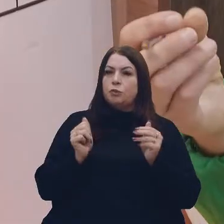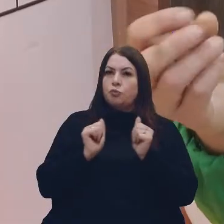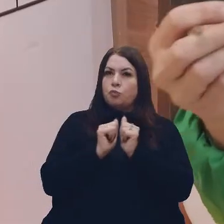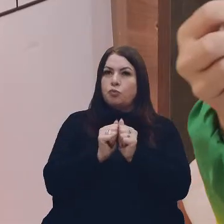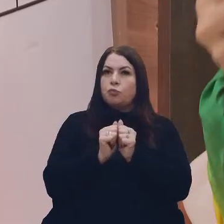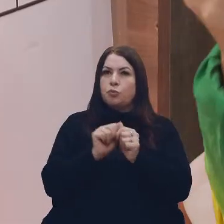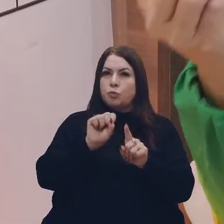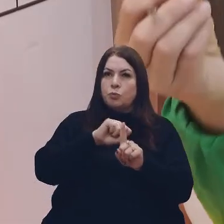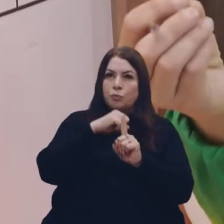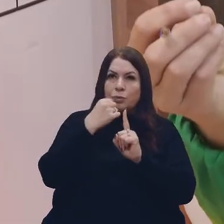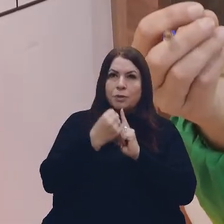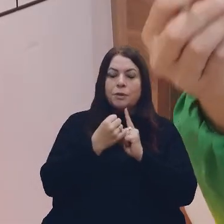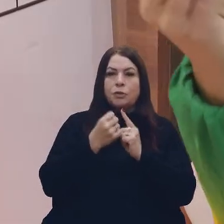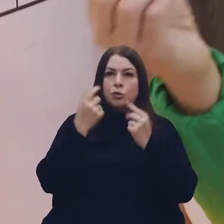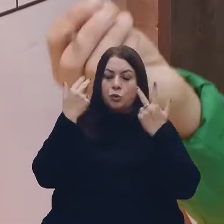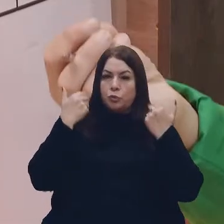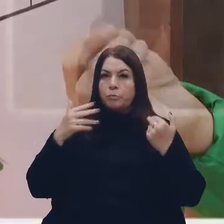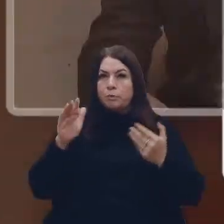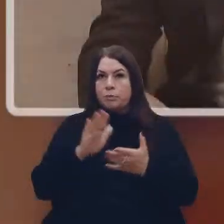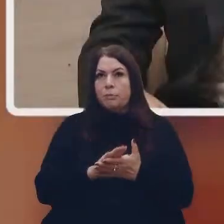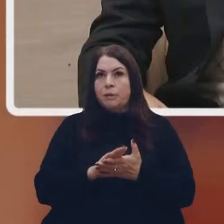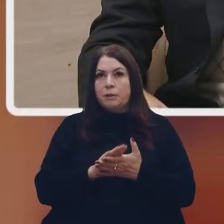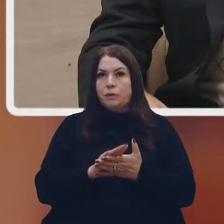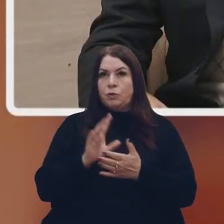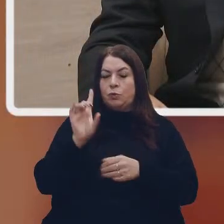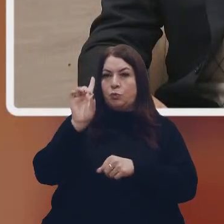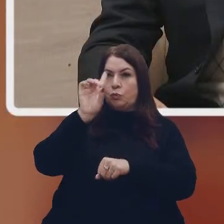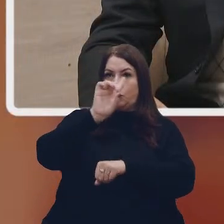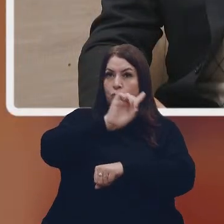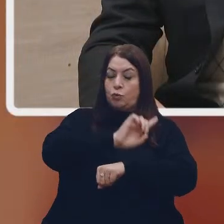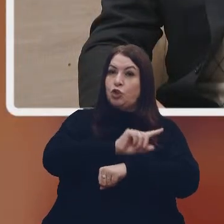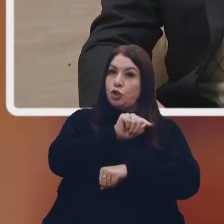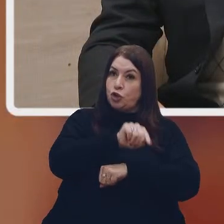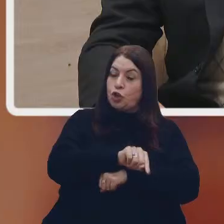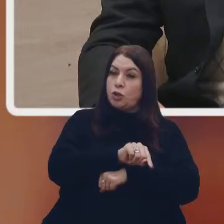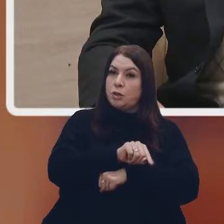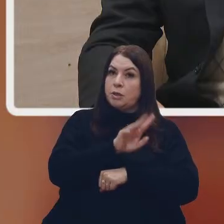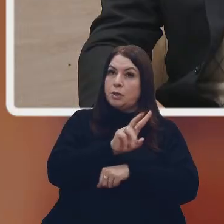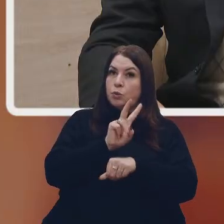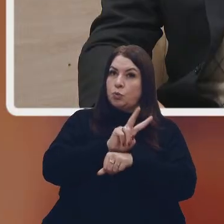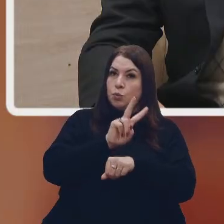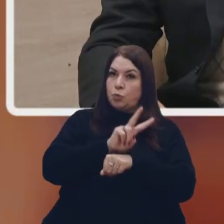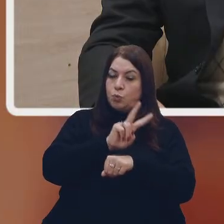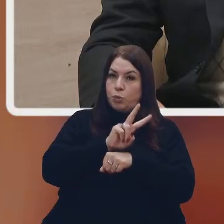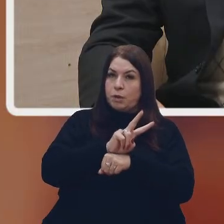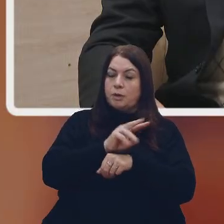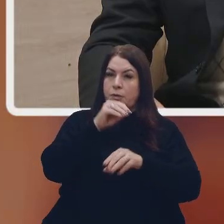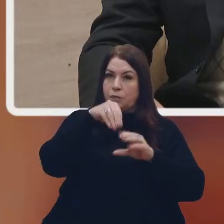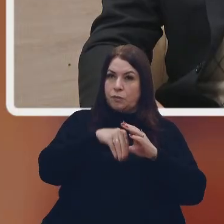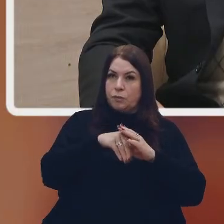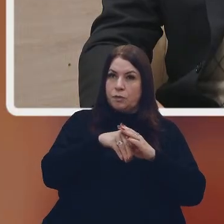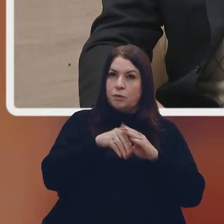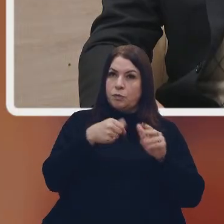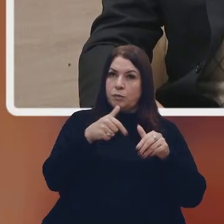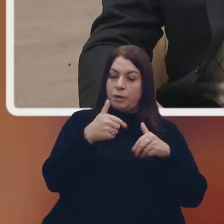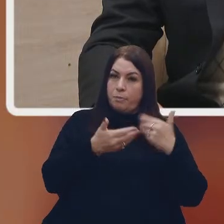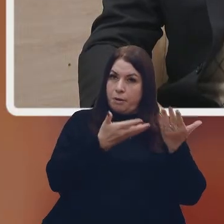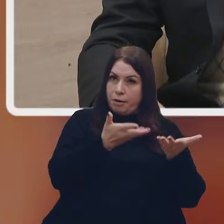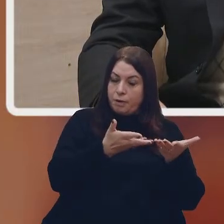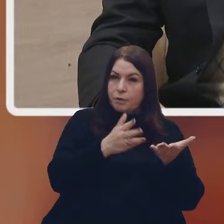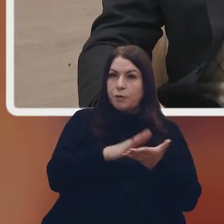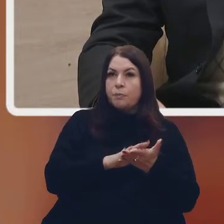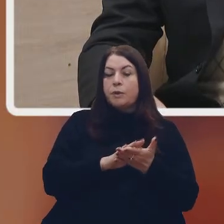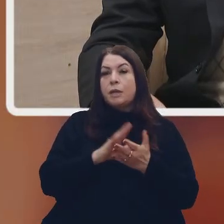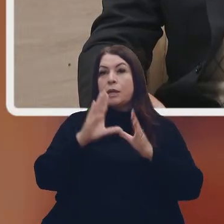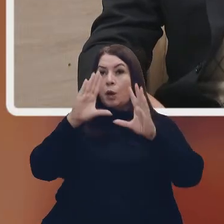com a sociedade. Normalmente, de dia, ele está nesse cuidado dentro dos serviços